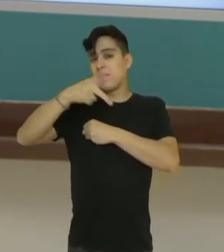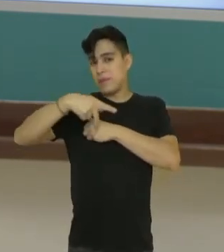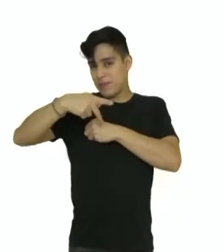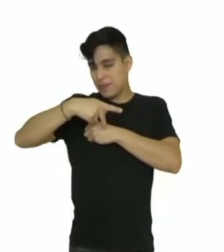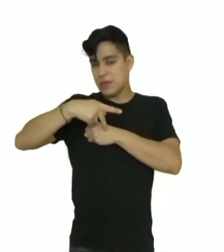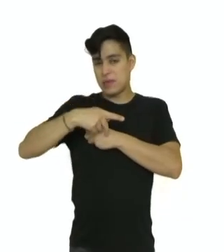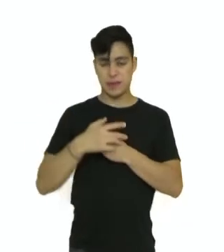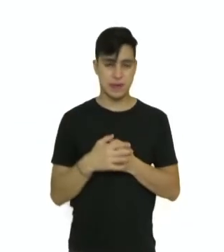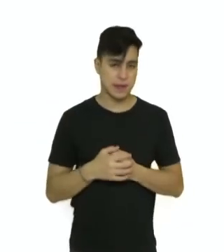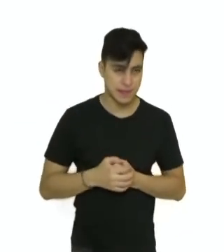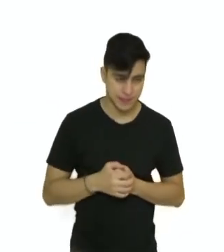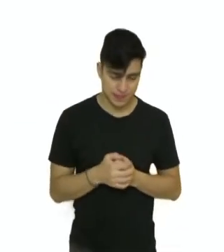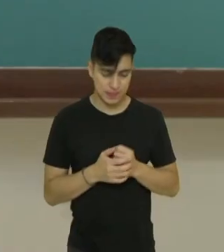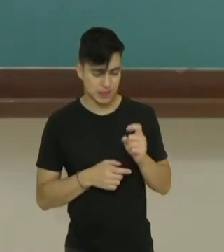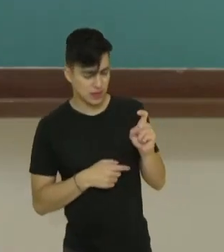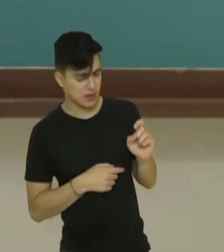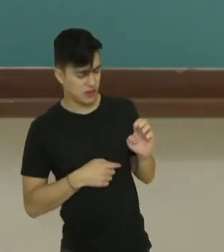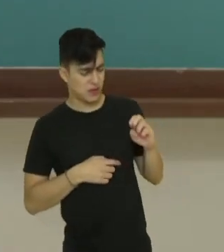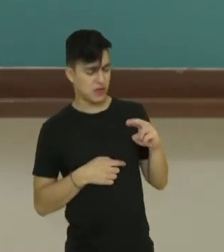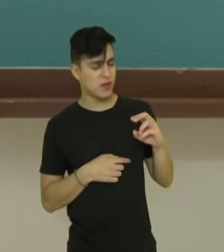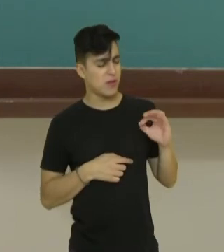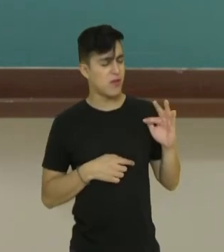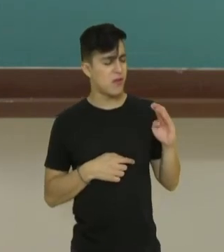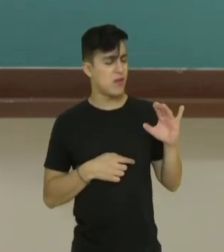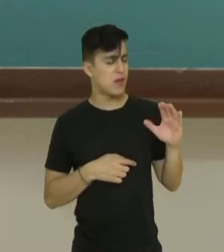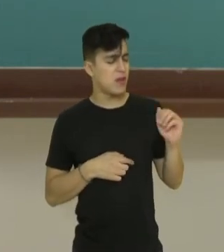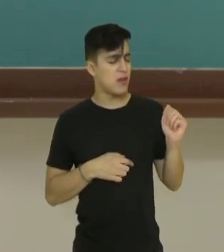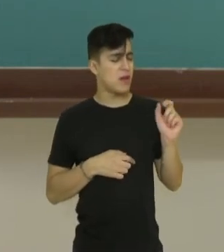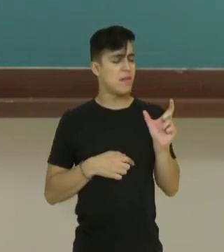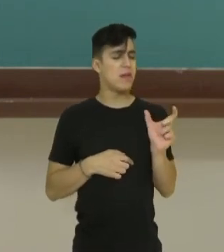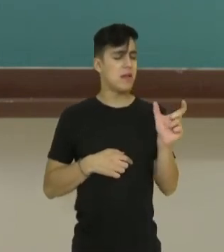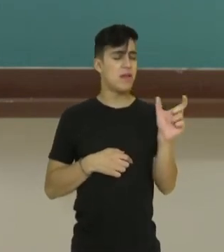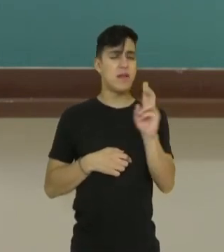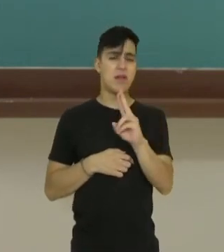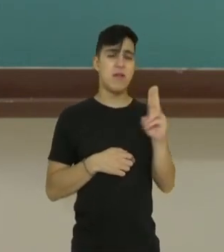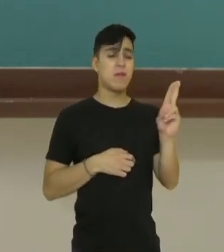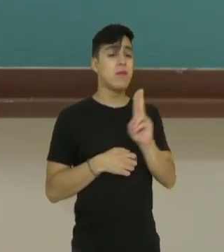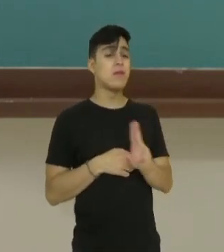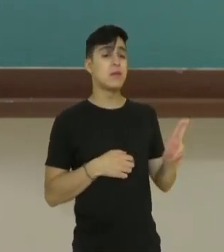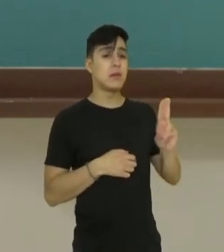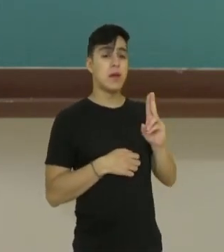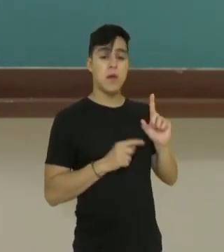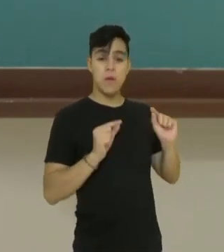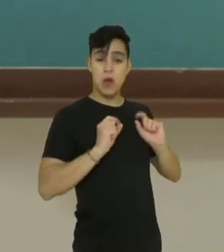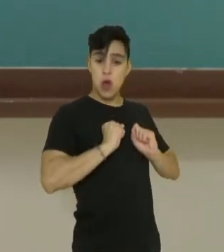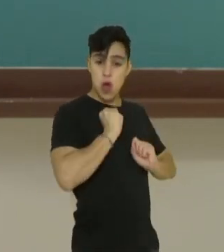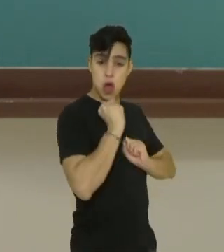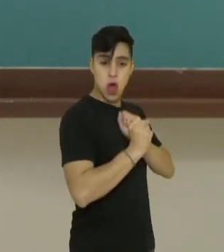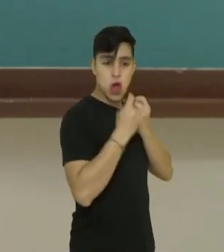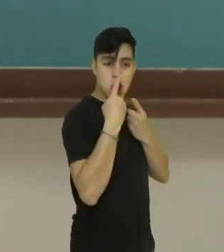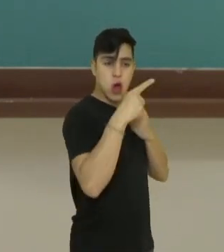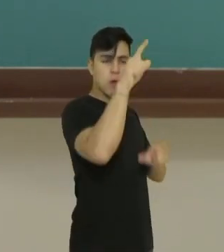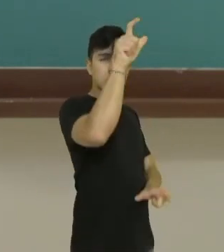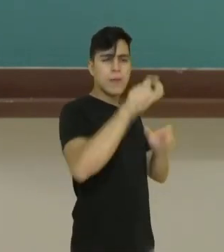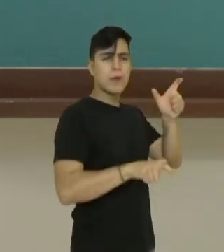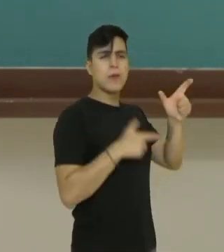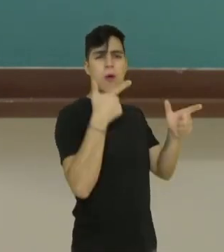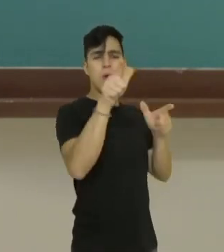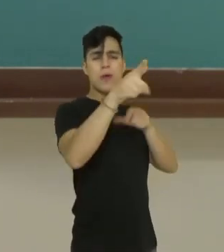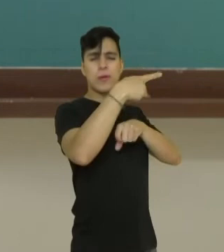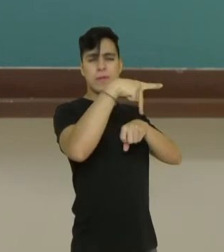A xenofobia é o nome que usamos à perseguição e o ódio mesmo contra as pessoas